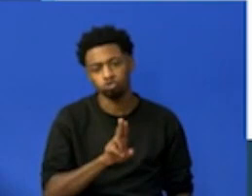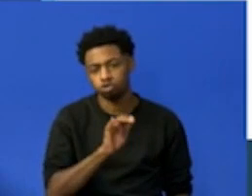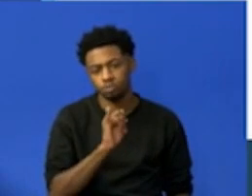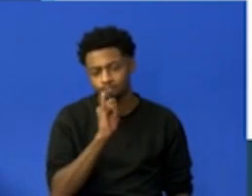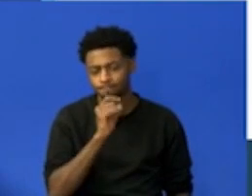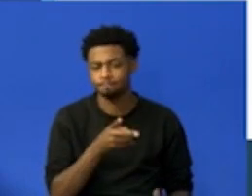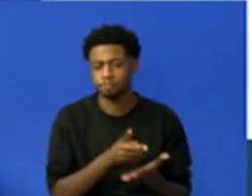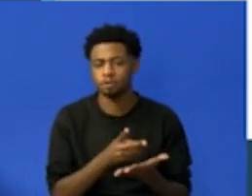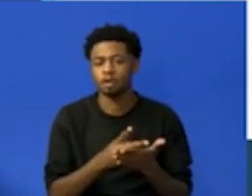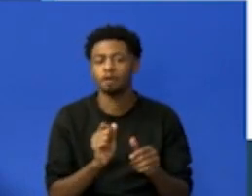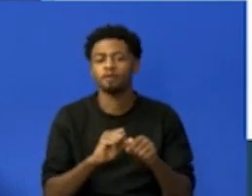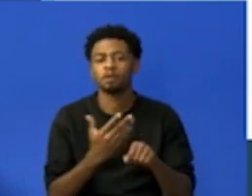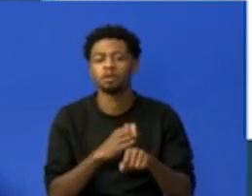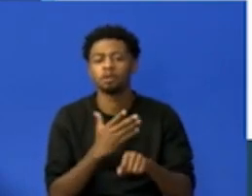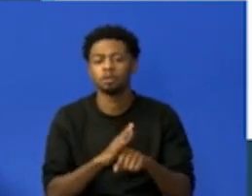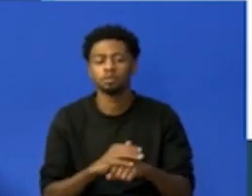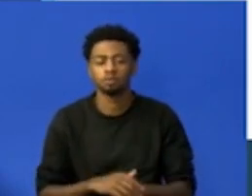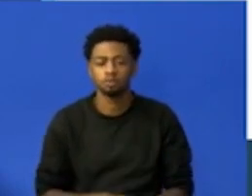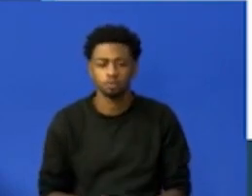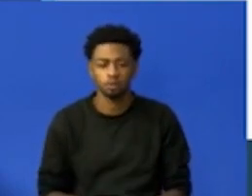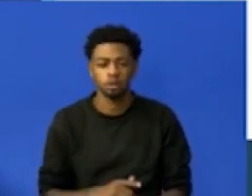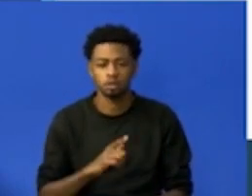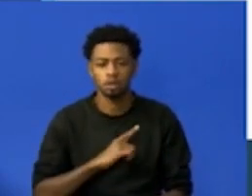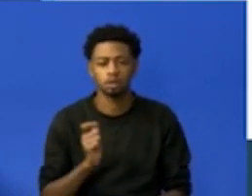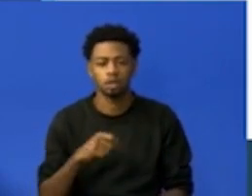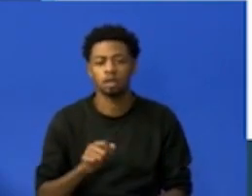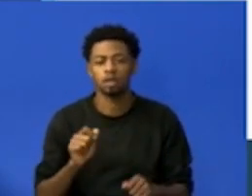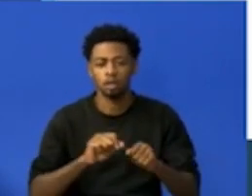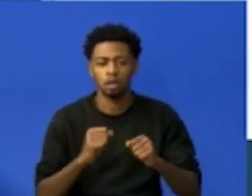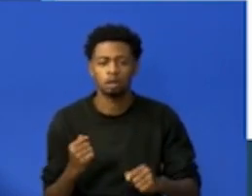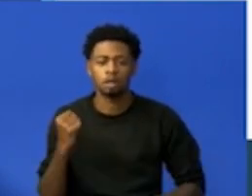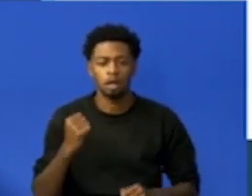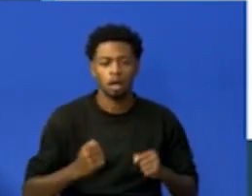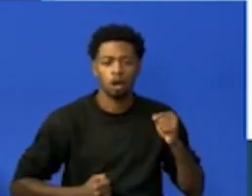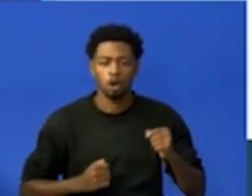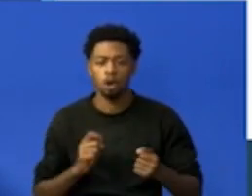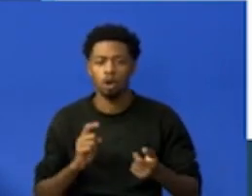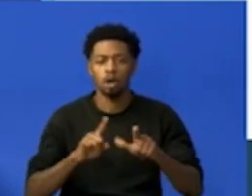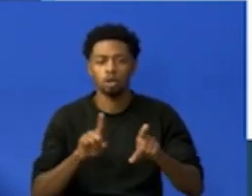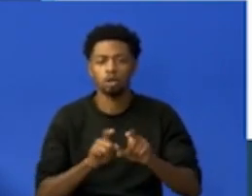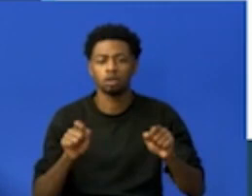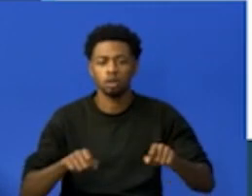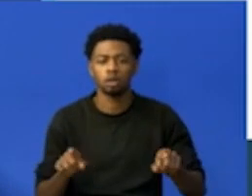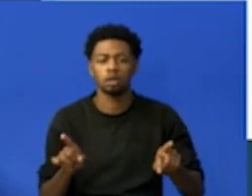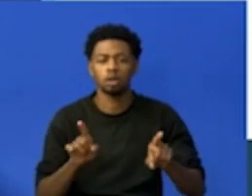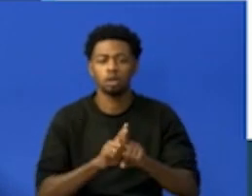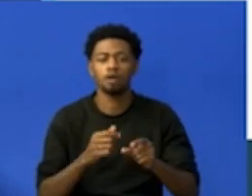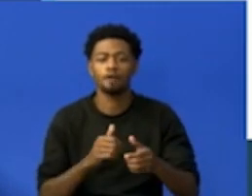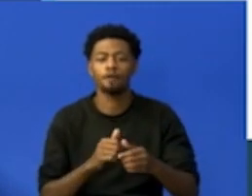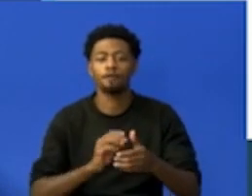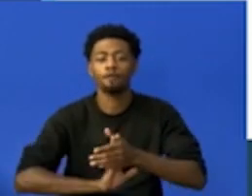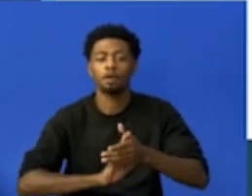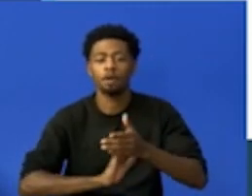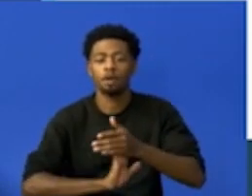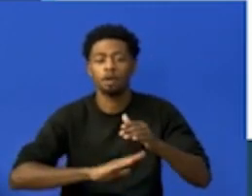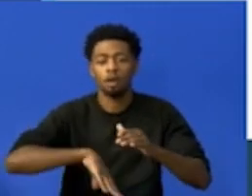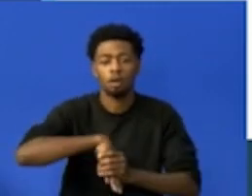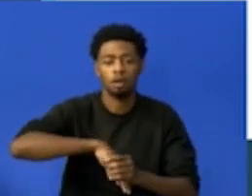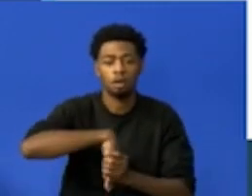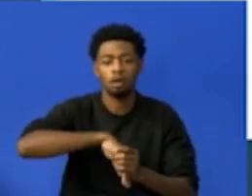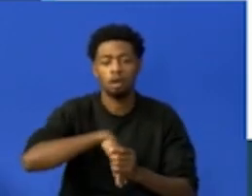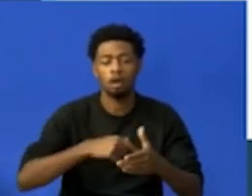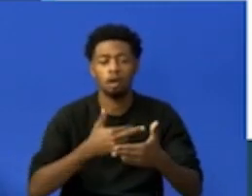bastante, como treinamento físico aeróbico, treinamento resistido e o treinamento de flexibilidade. Mas hoje em dia existem